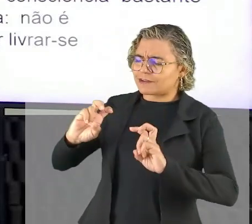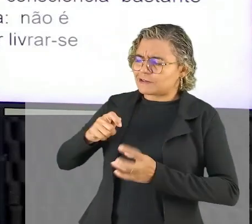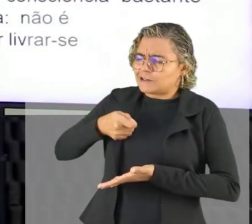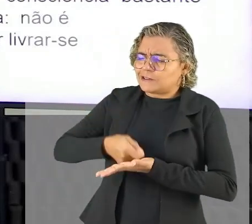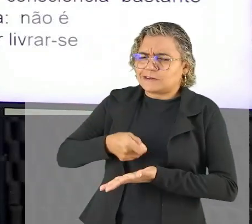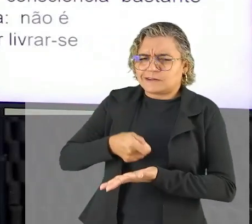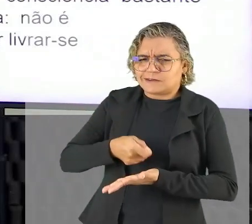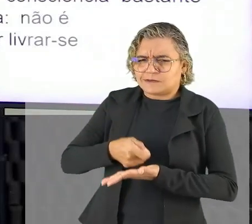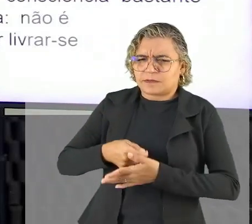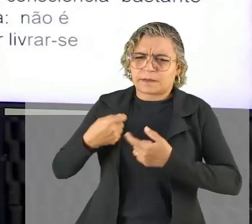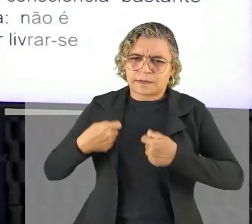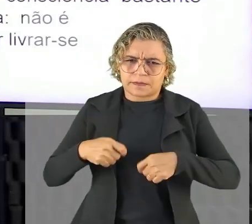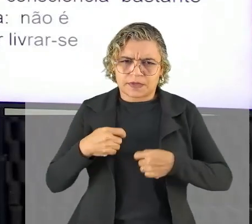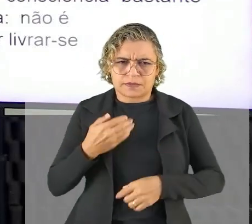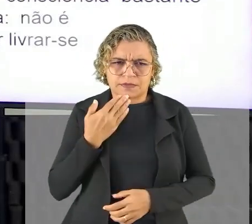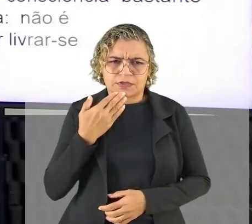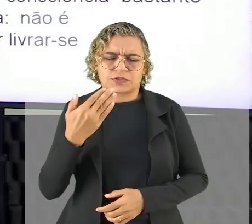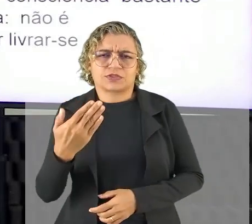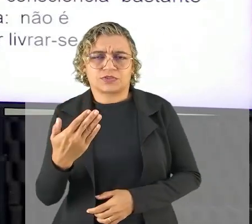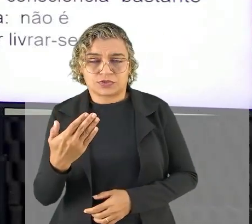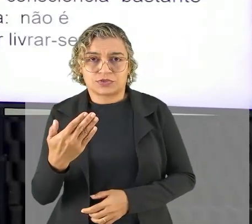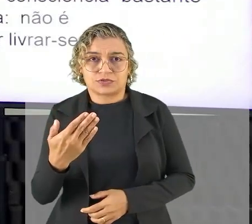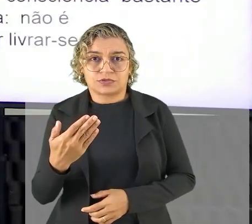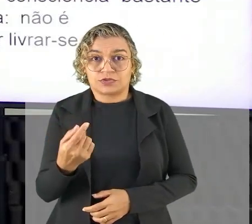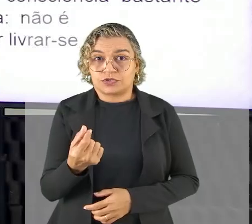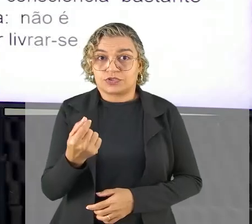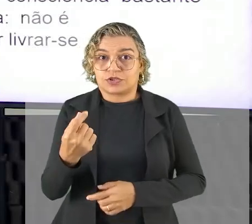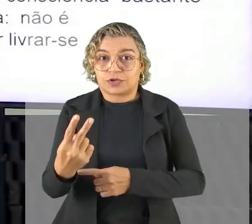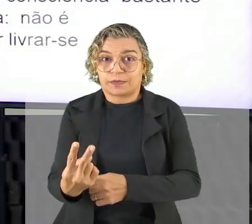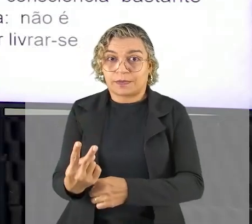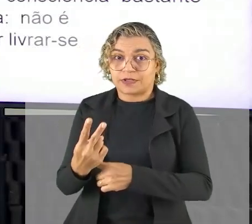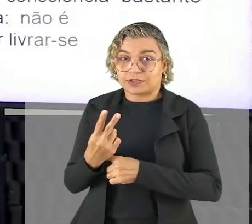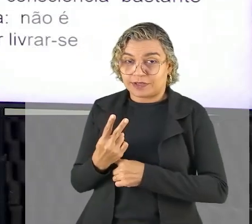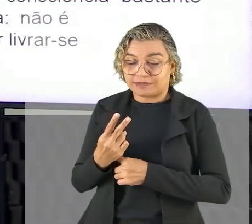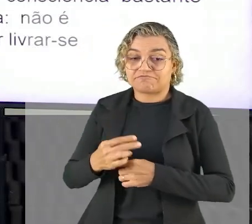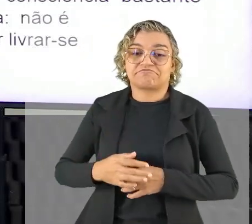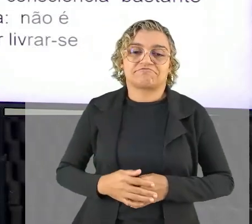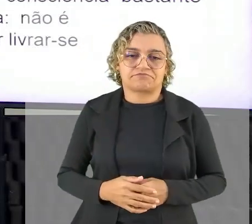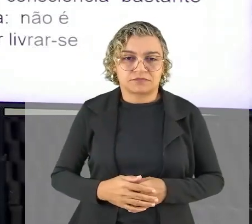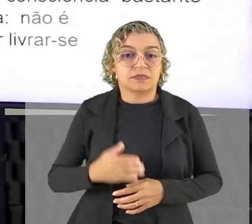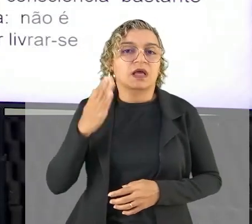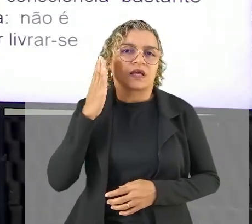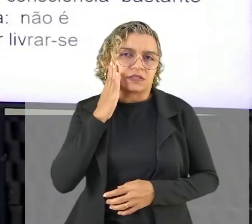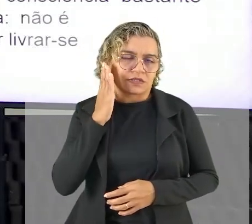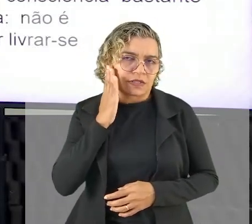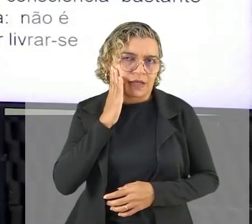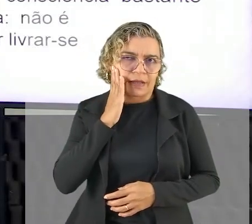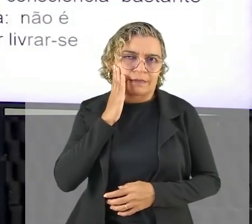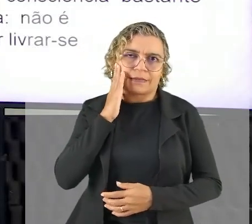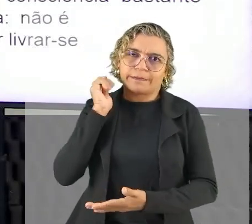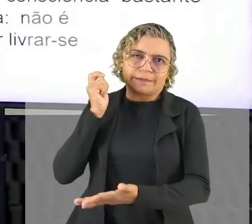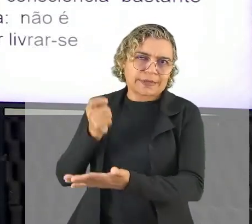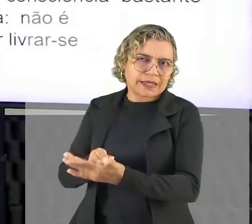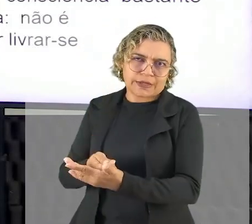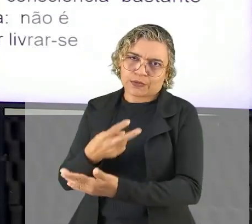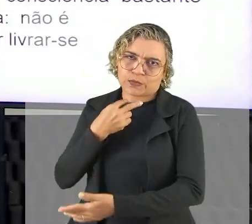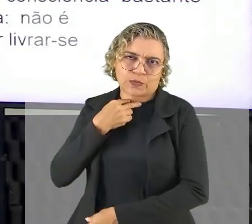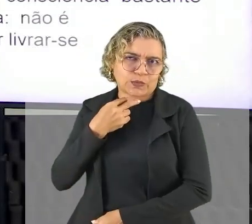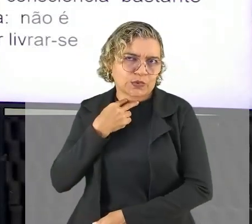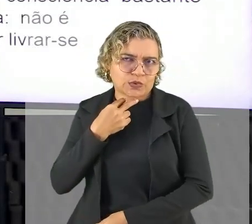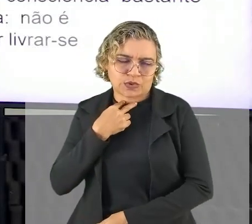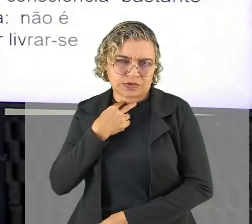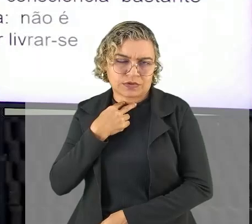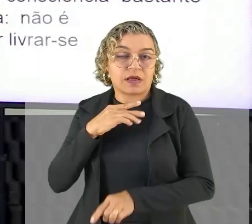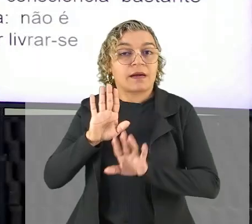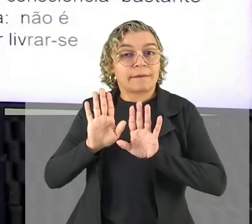necessidade a pedir dinheiro emprestado. Sabe muito bem que não poderá pagar, mas vê também que não